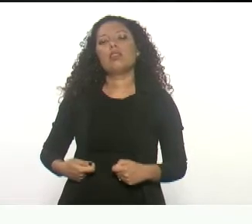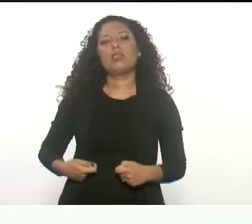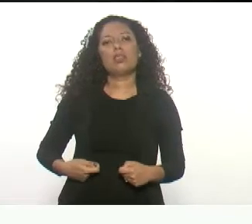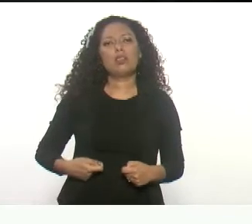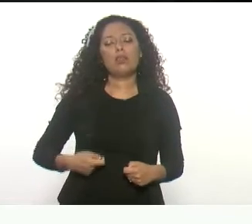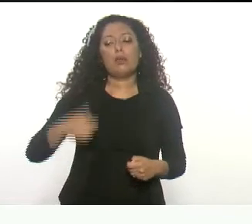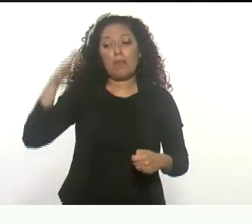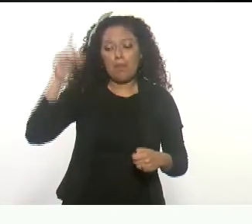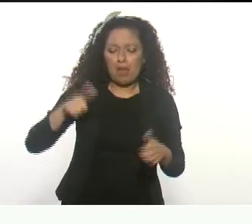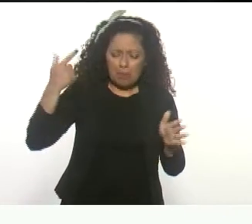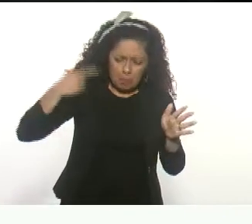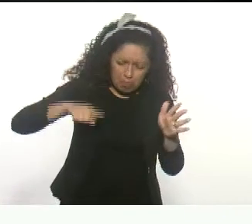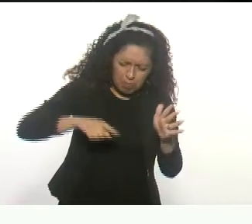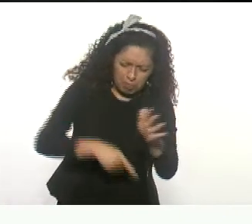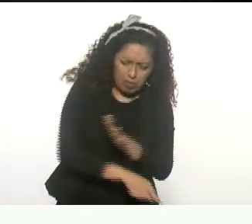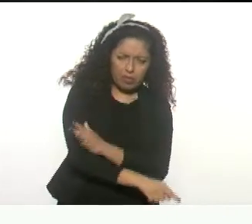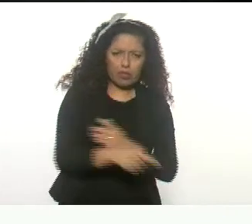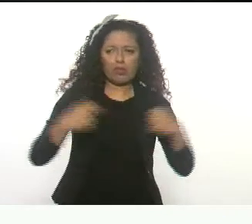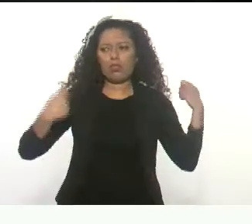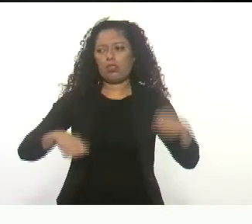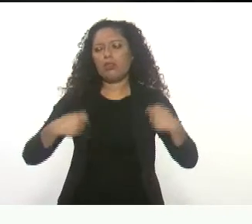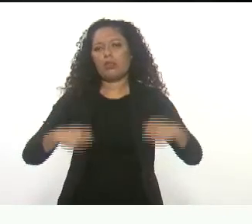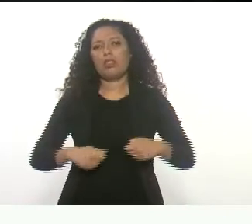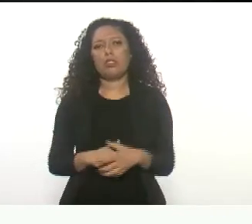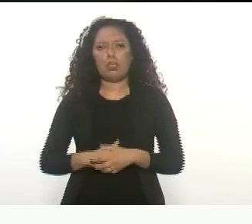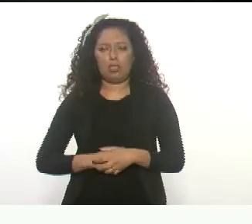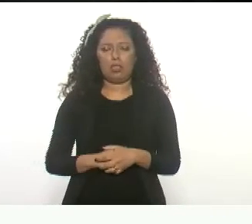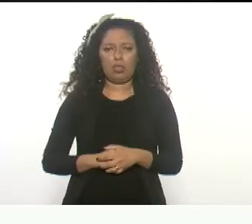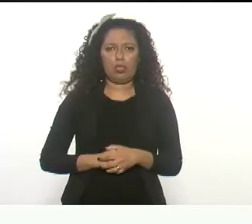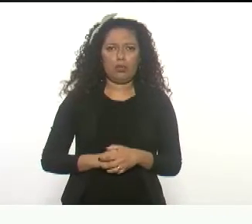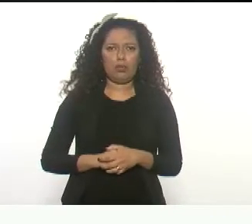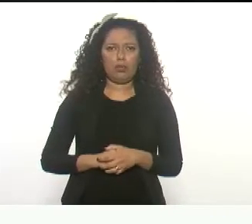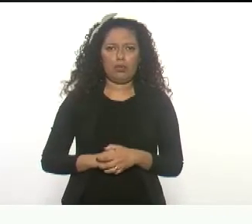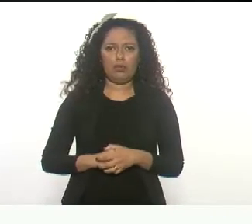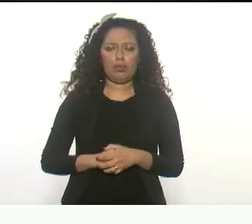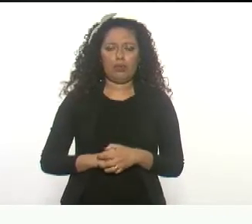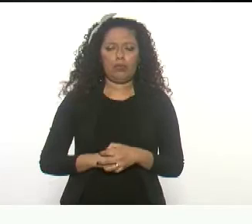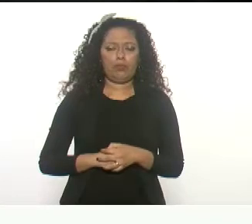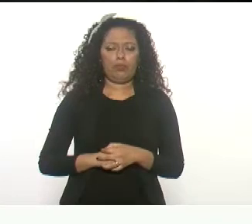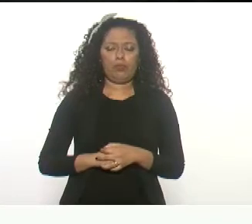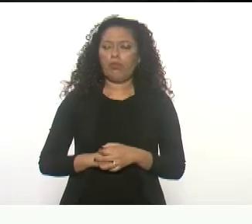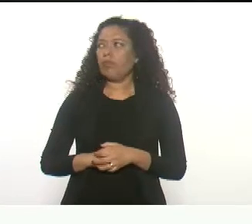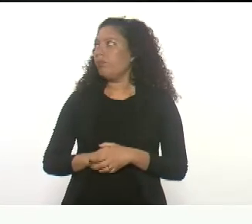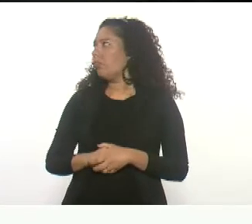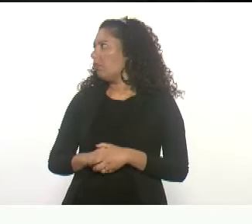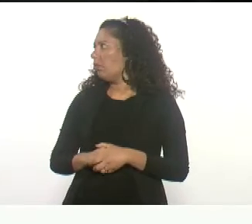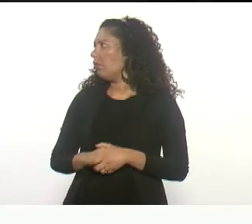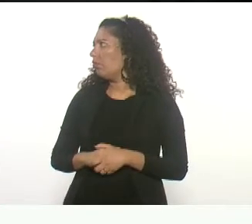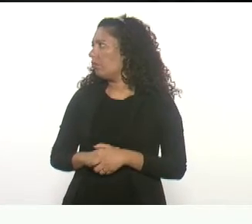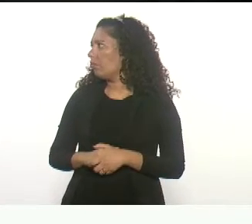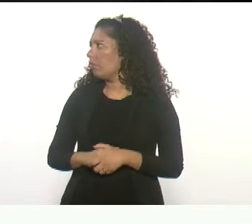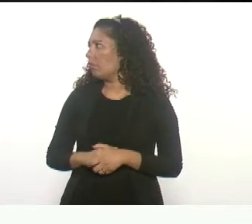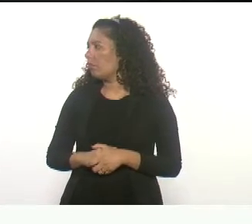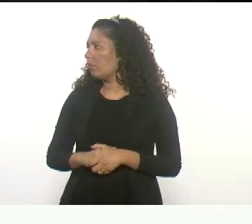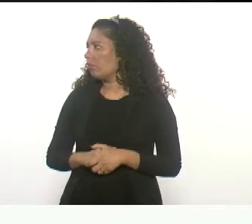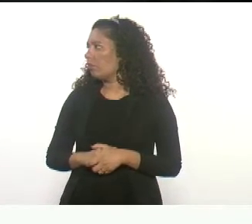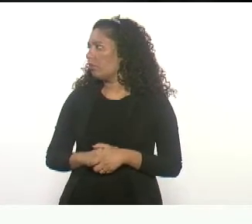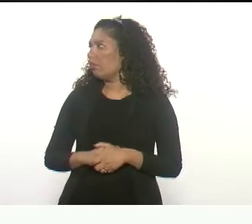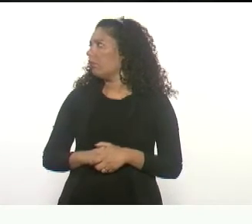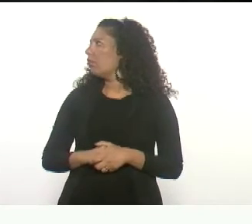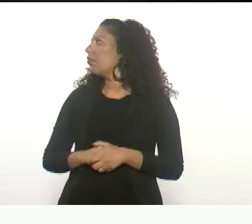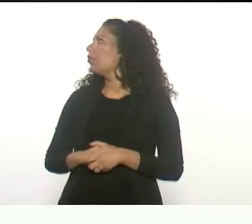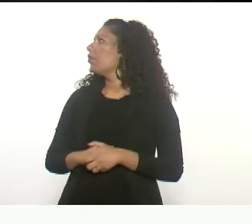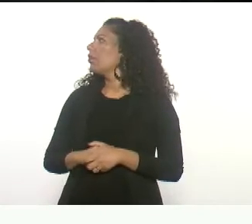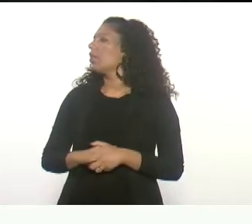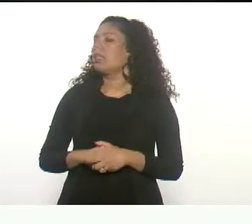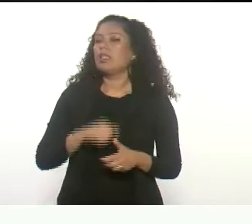mais aprofundado, inclusive, né? Tanto mais aprofundado quanto com uma abrangência maior, um escopo maior, no caso